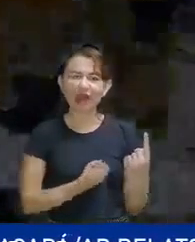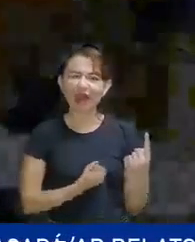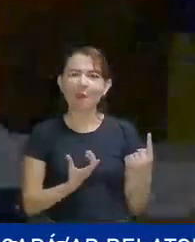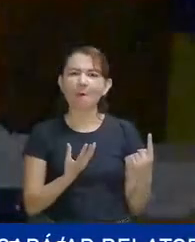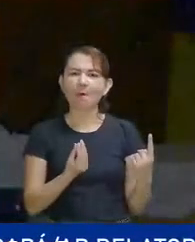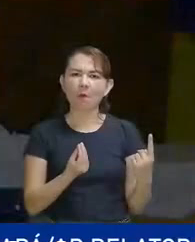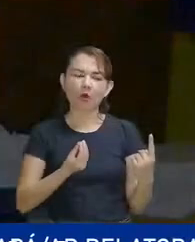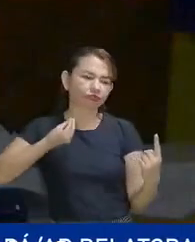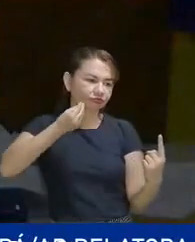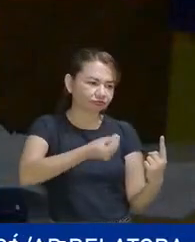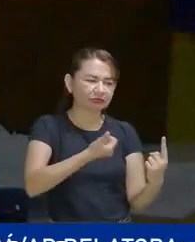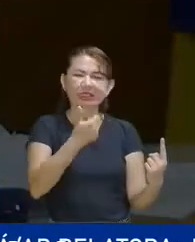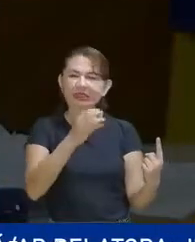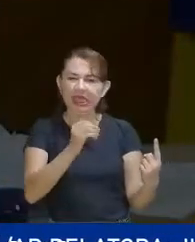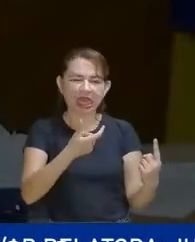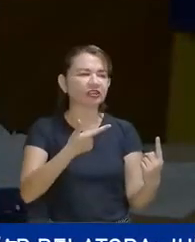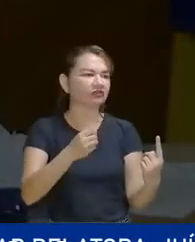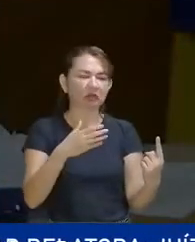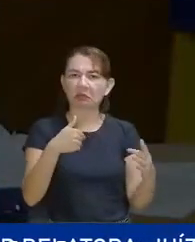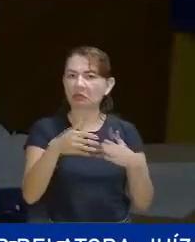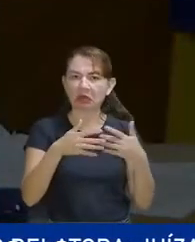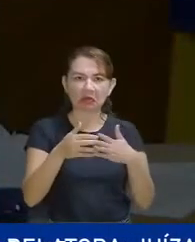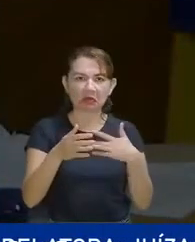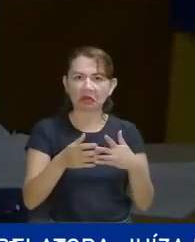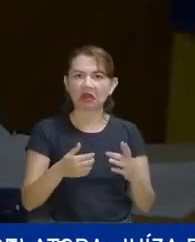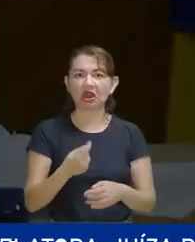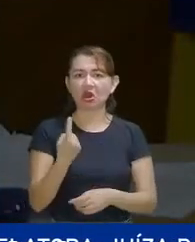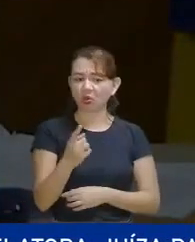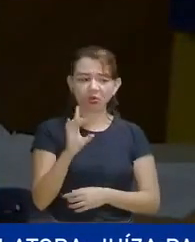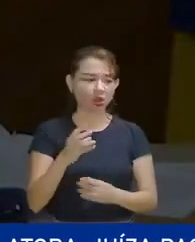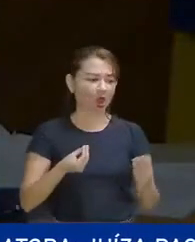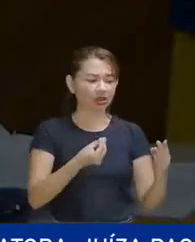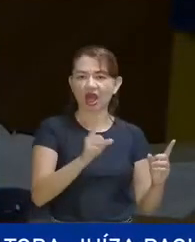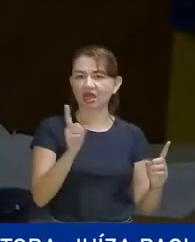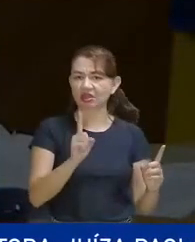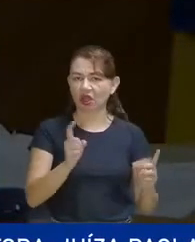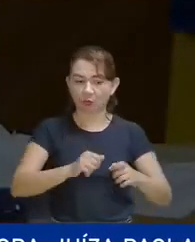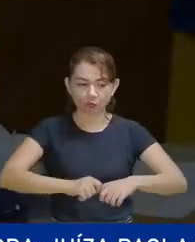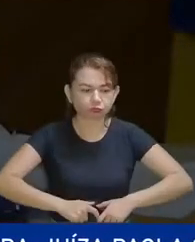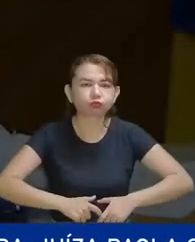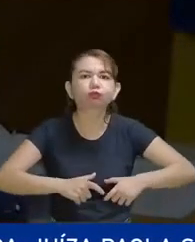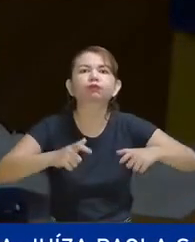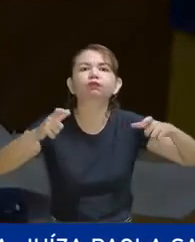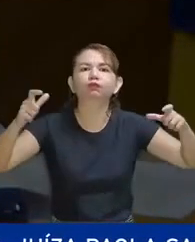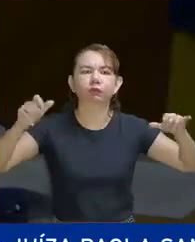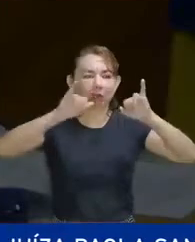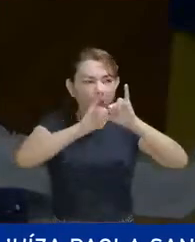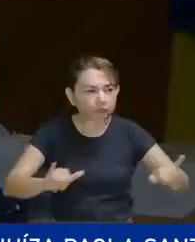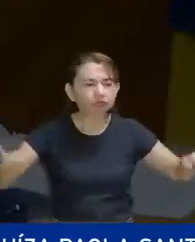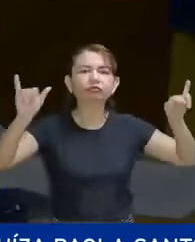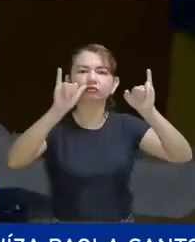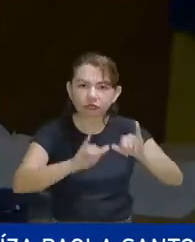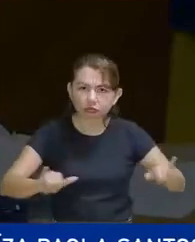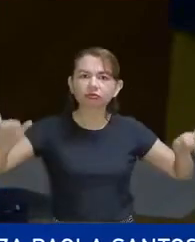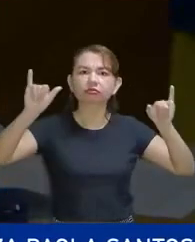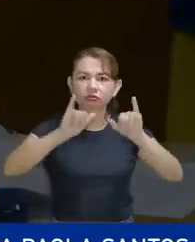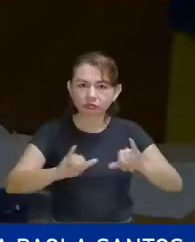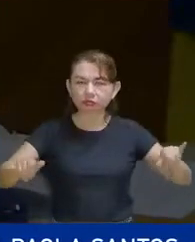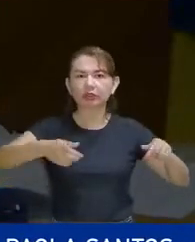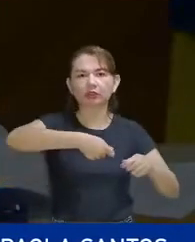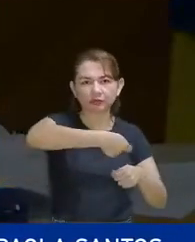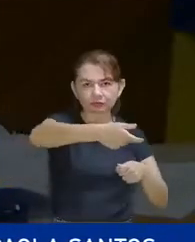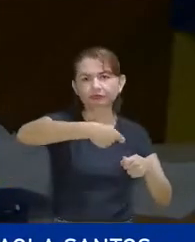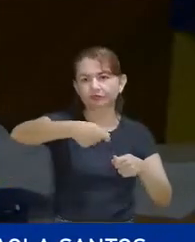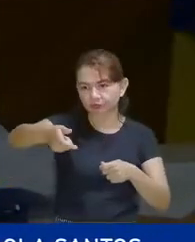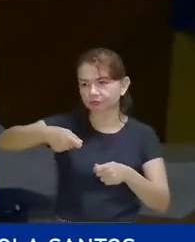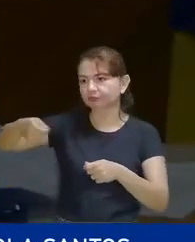naquela expectativa de que aquele material ele tenha um alcance maior do que individualmente